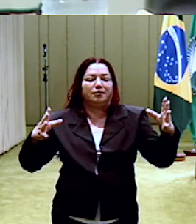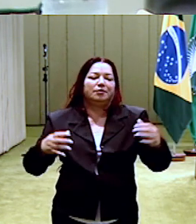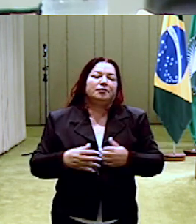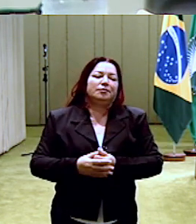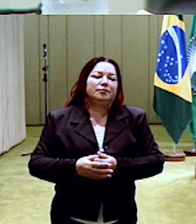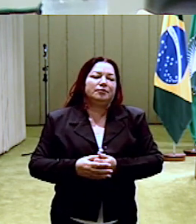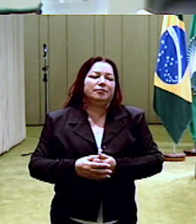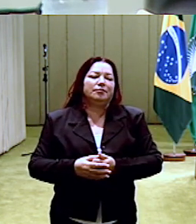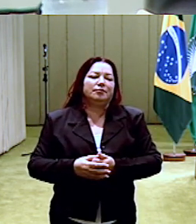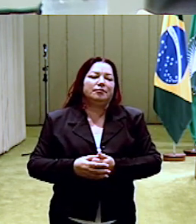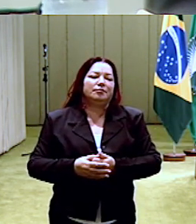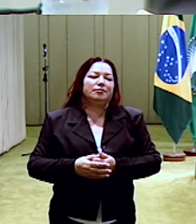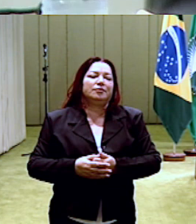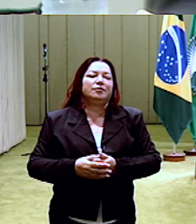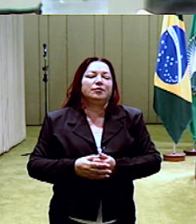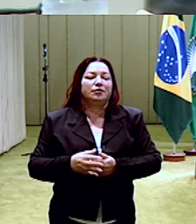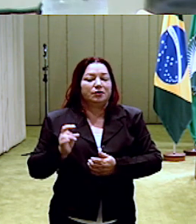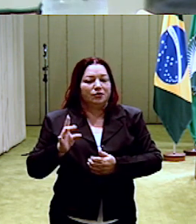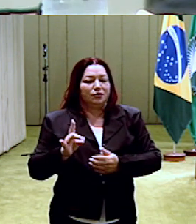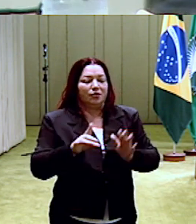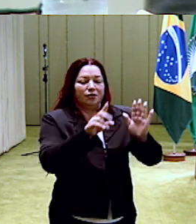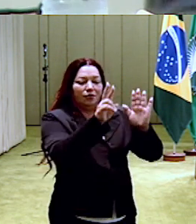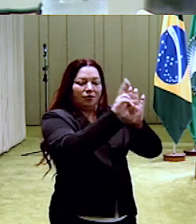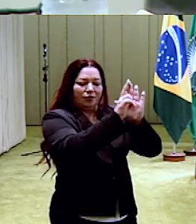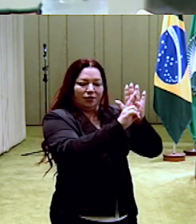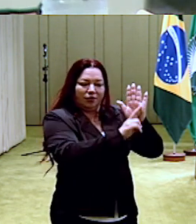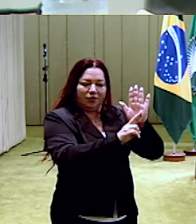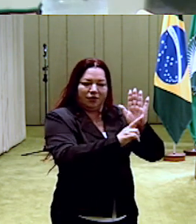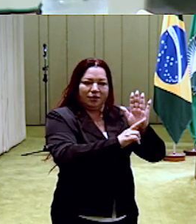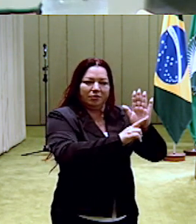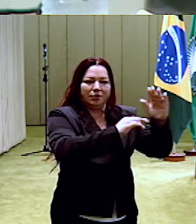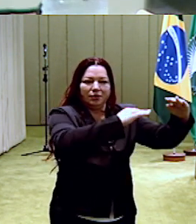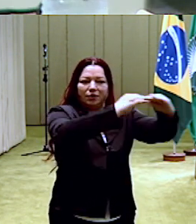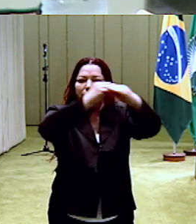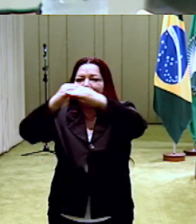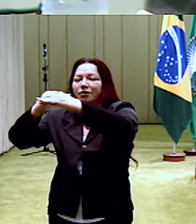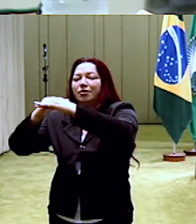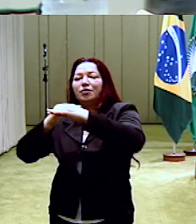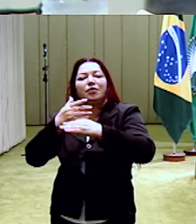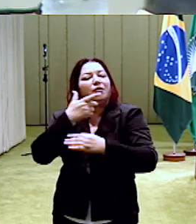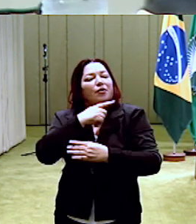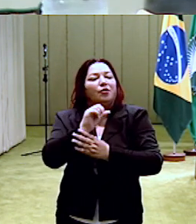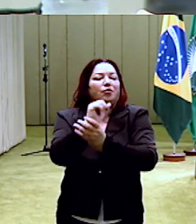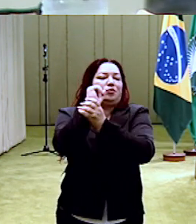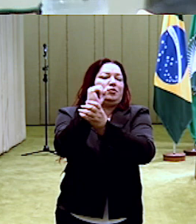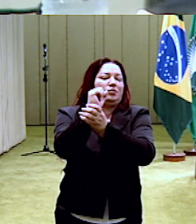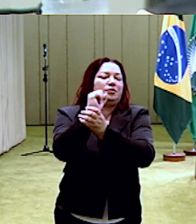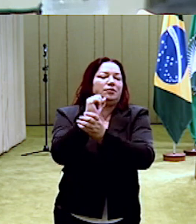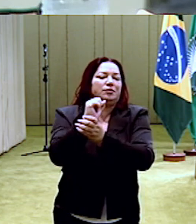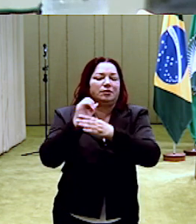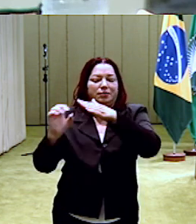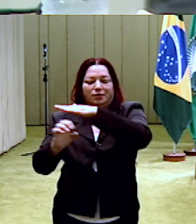contexto. Somente com um regramento transnacional sobre o tema será possível garantir a competitividade das